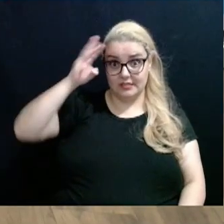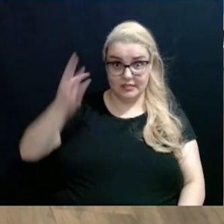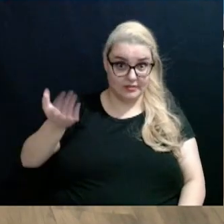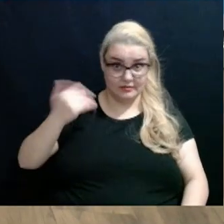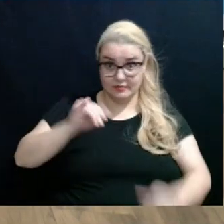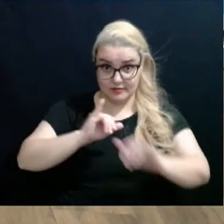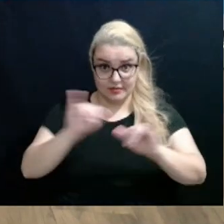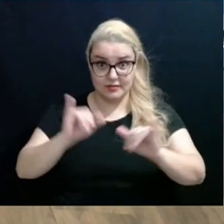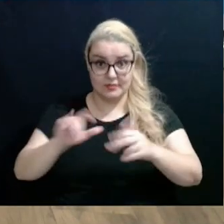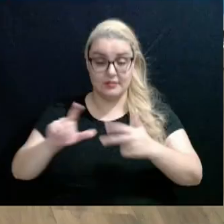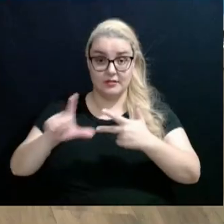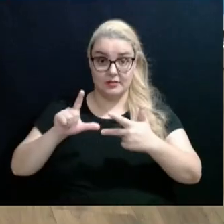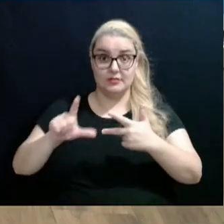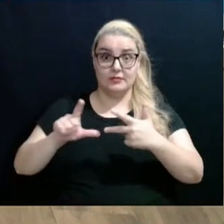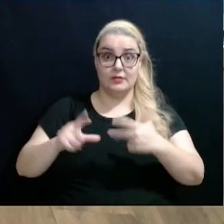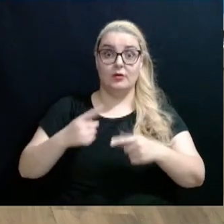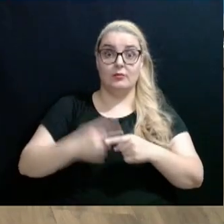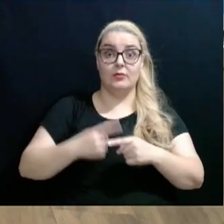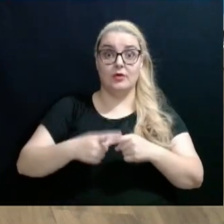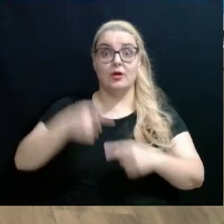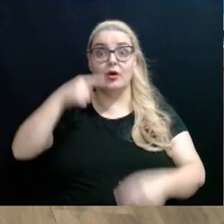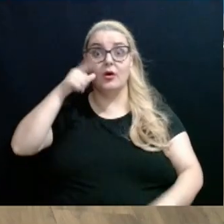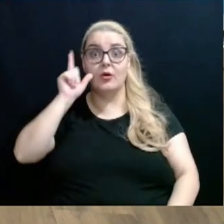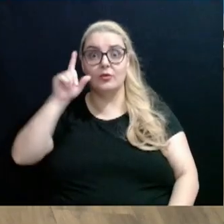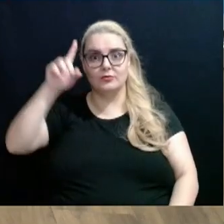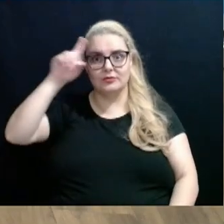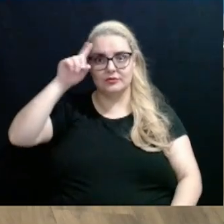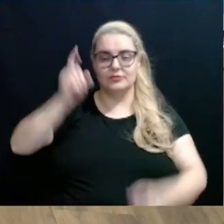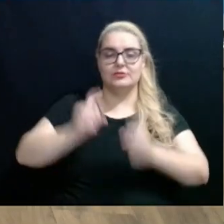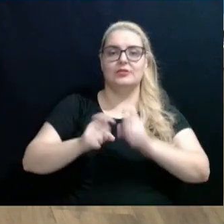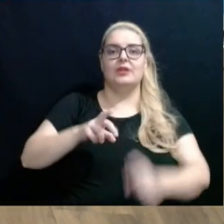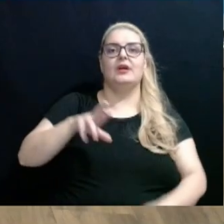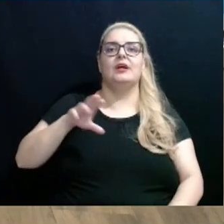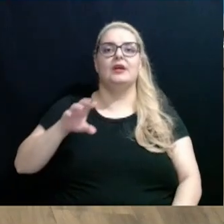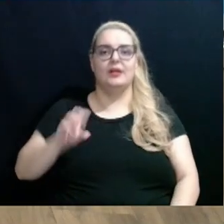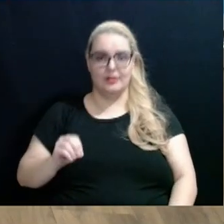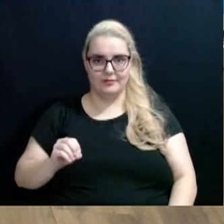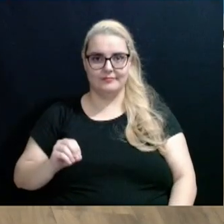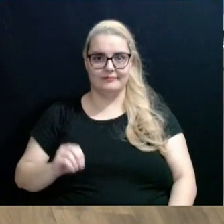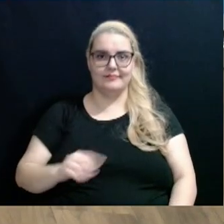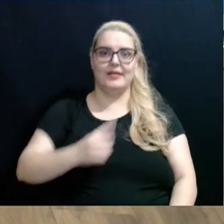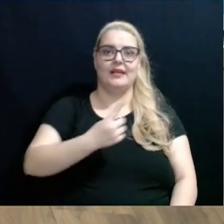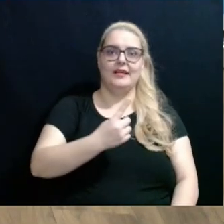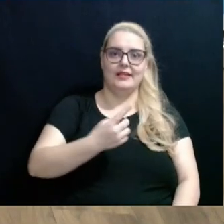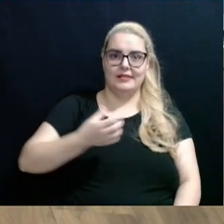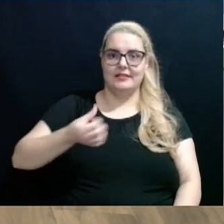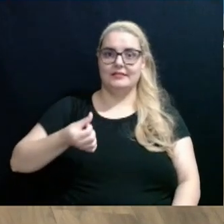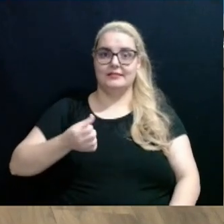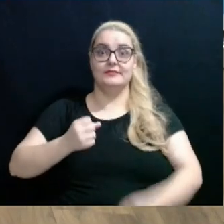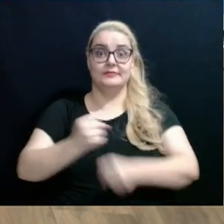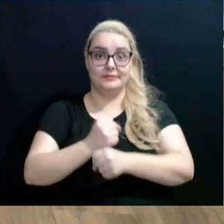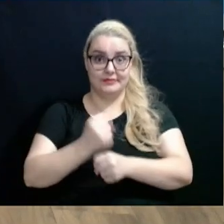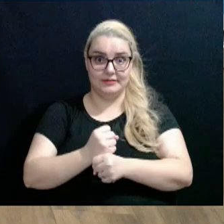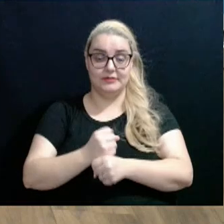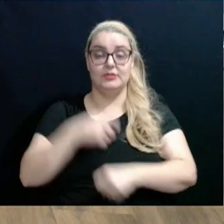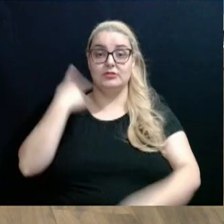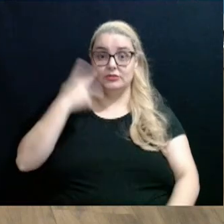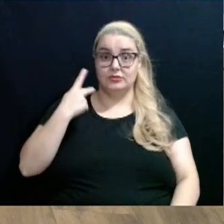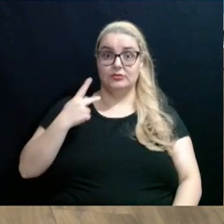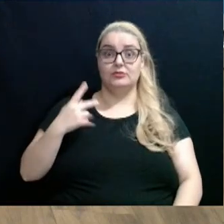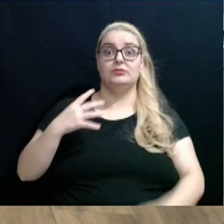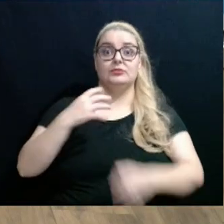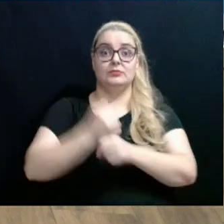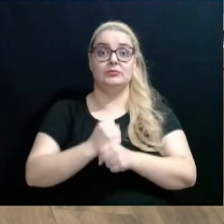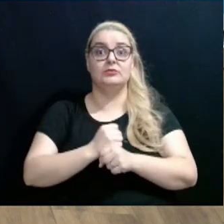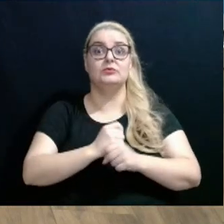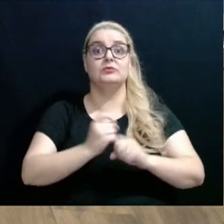do Legislativo, porque ontem foi dia de reunião ordinária, a 16ª do ano. Os vereadores se reuniram